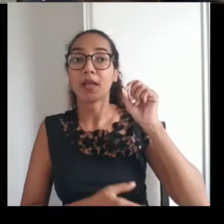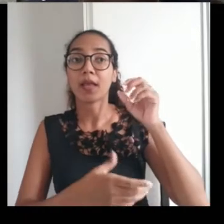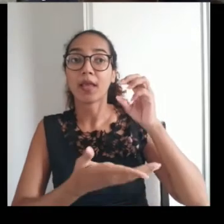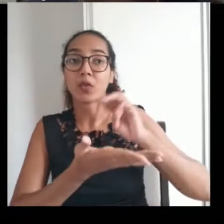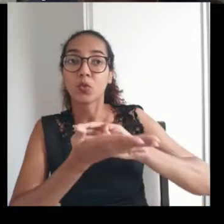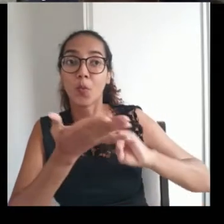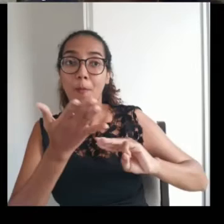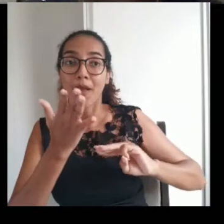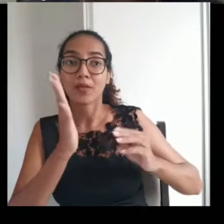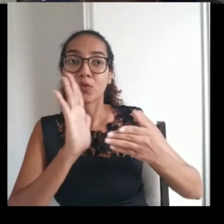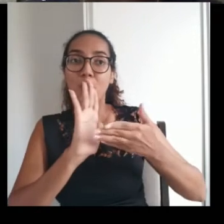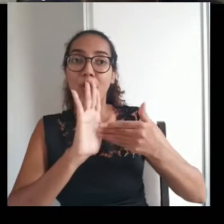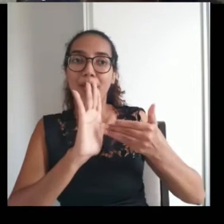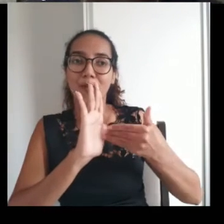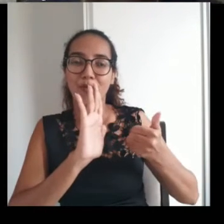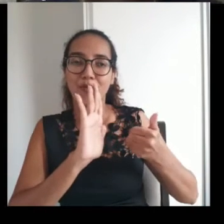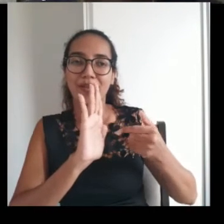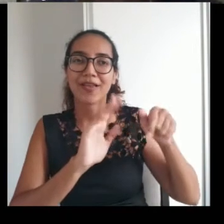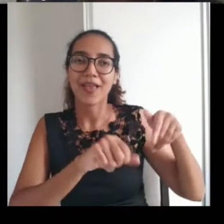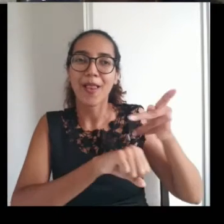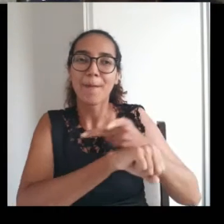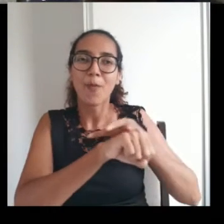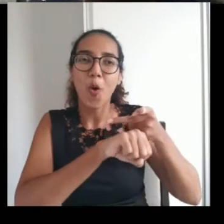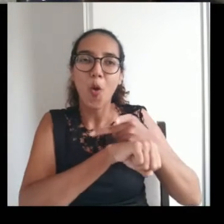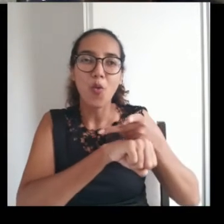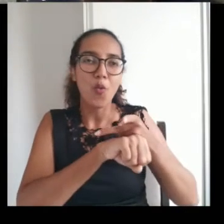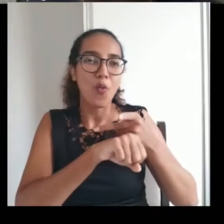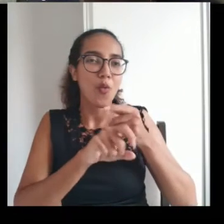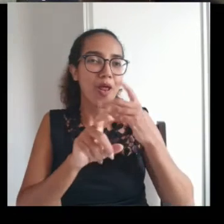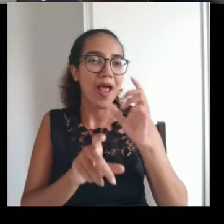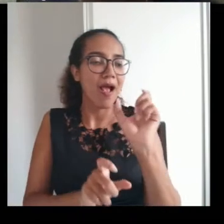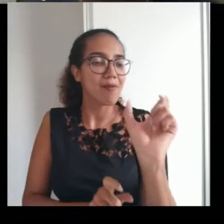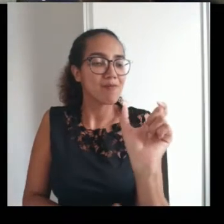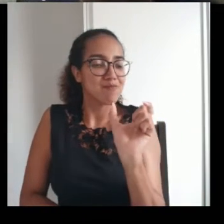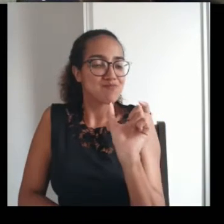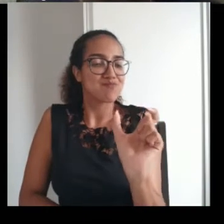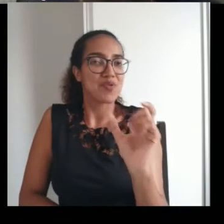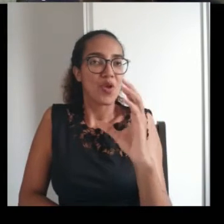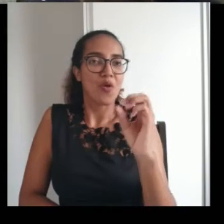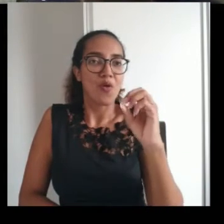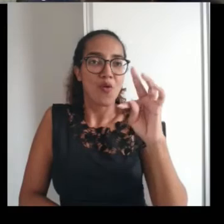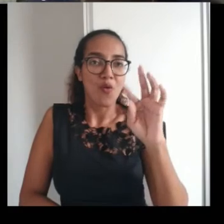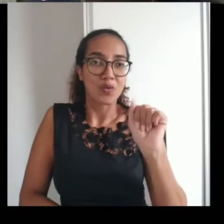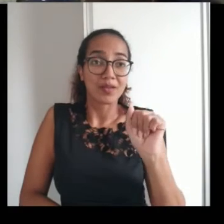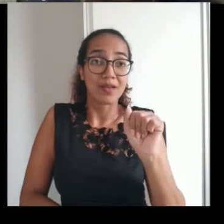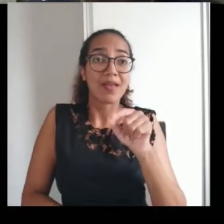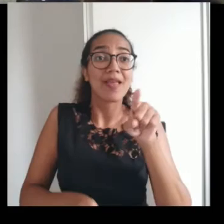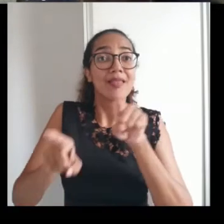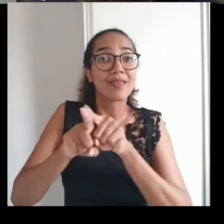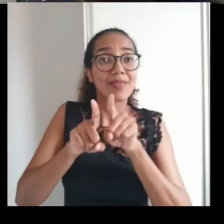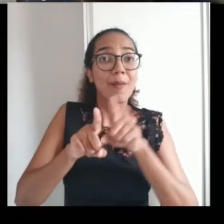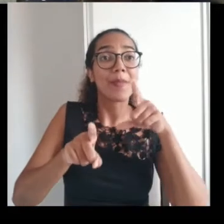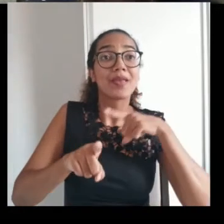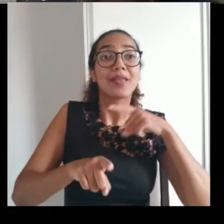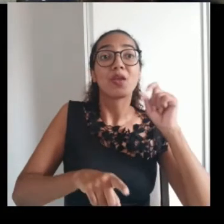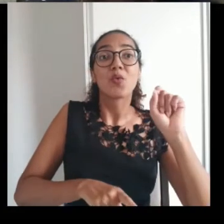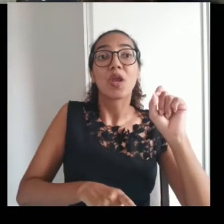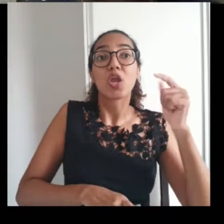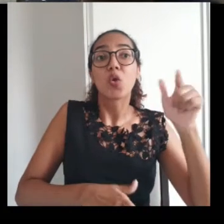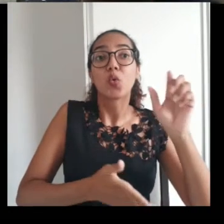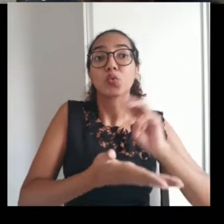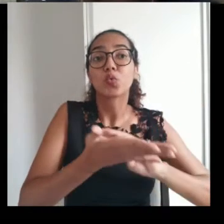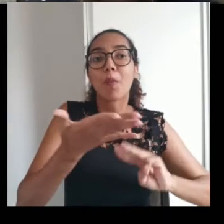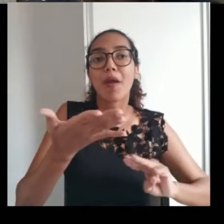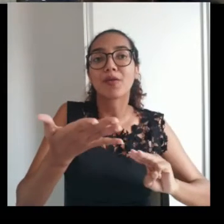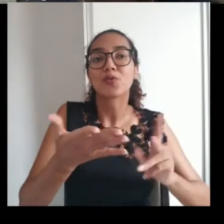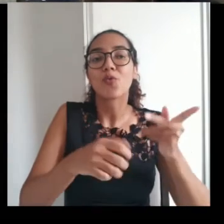método que procura a conta, ele também aparece no método procurar índice, tá? No método buscar aqui, ó. Deixa eu voltar